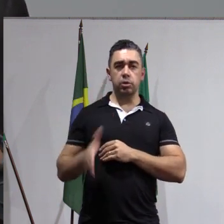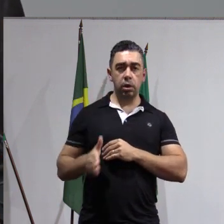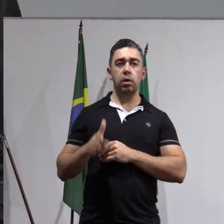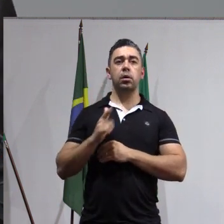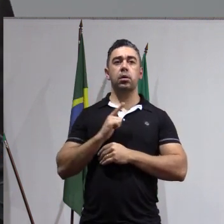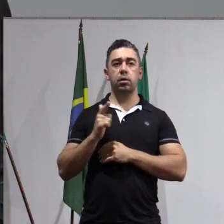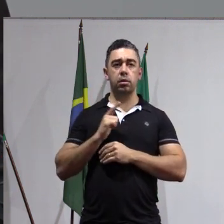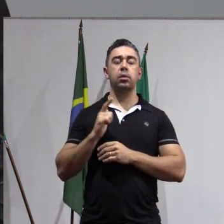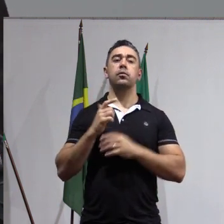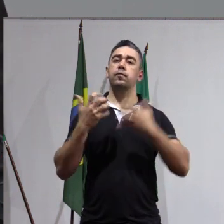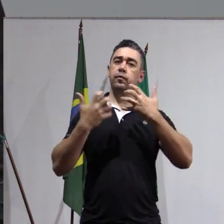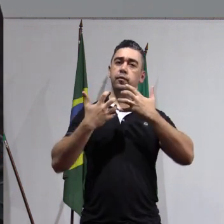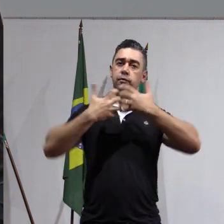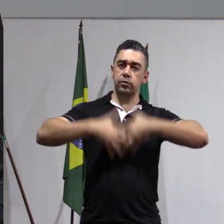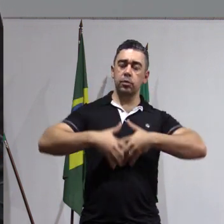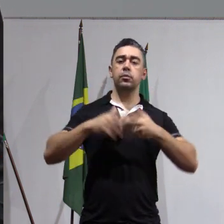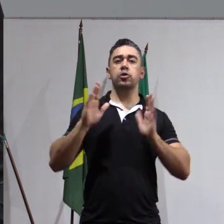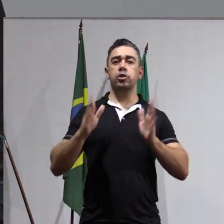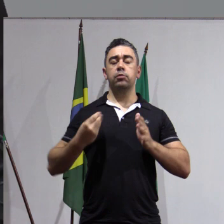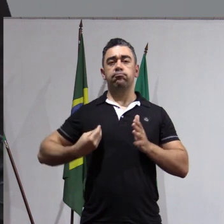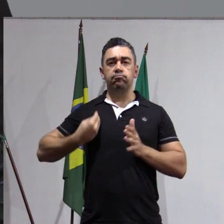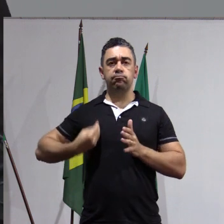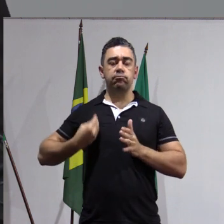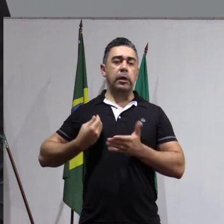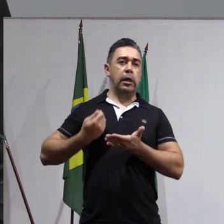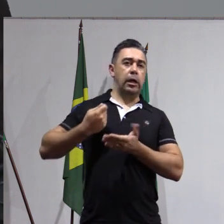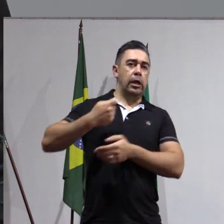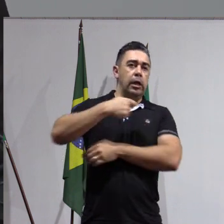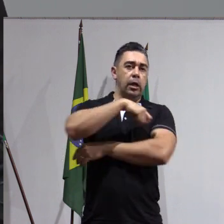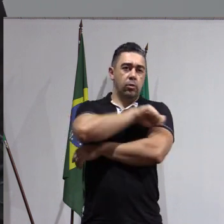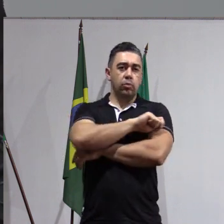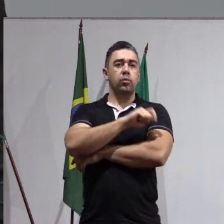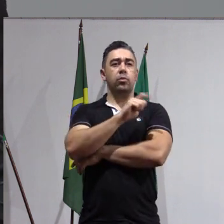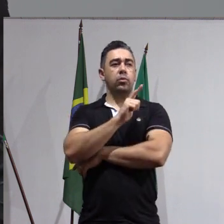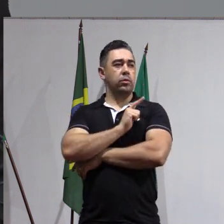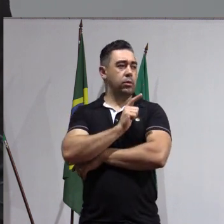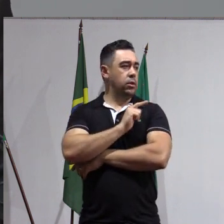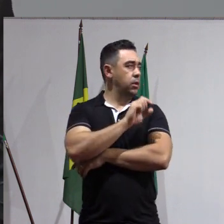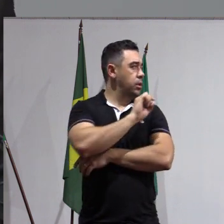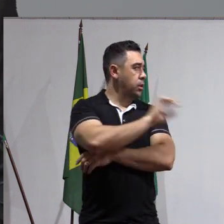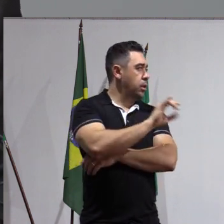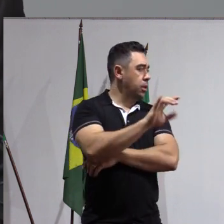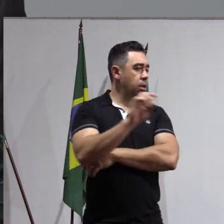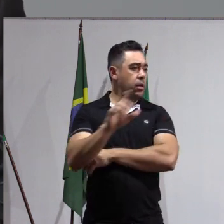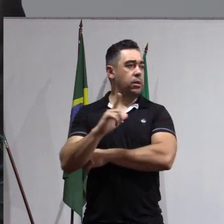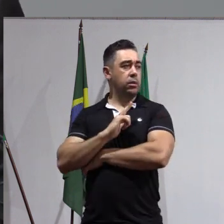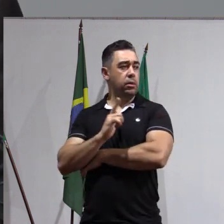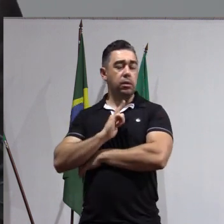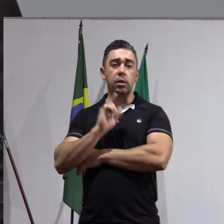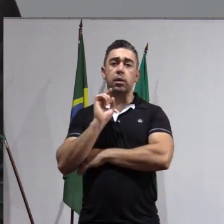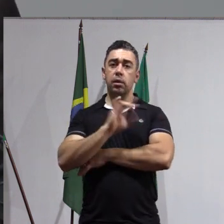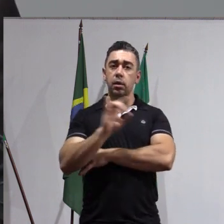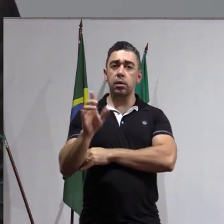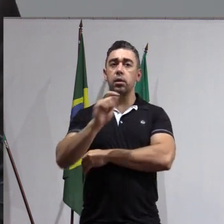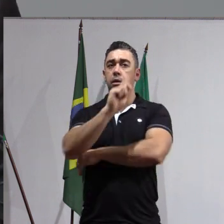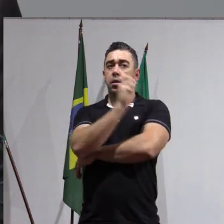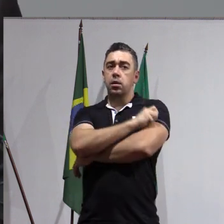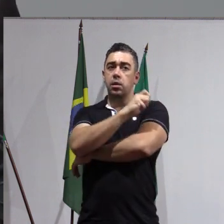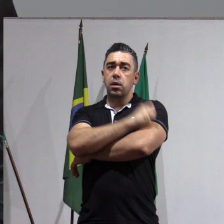pleno funcionamento, uma maior presença dos estudantes. É fundamental, Renan, é fundamental, Kênia, que os